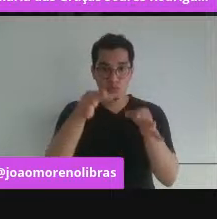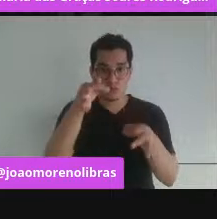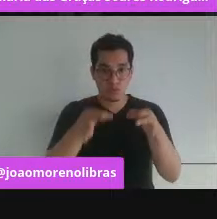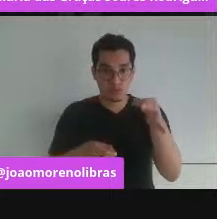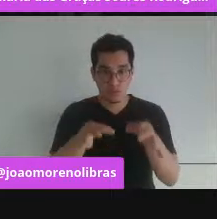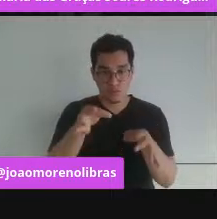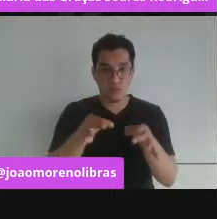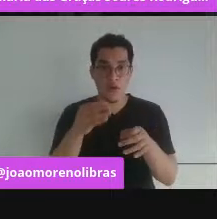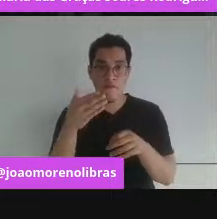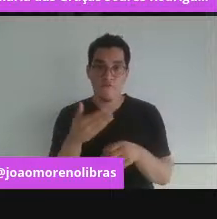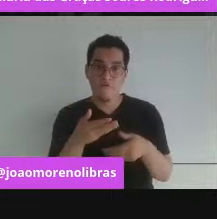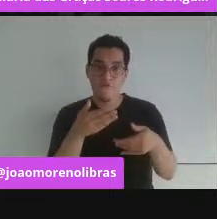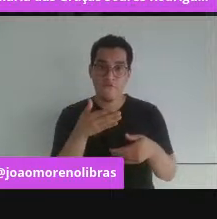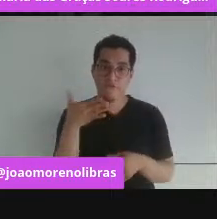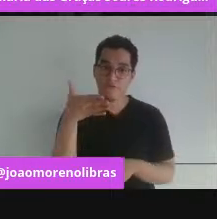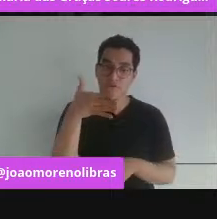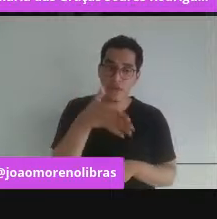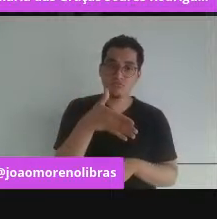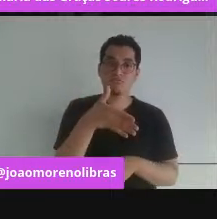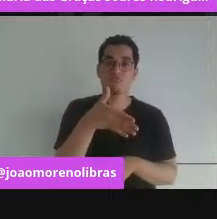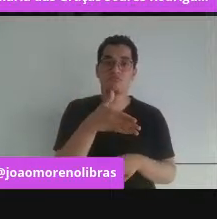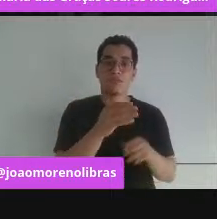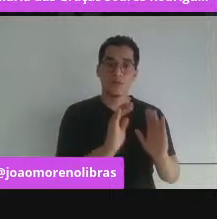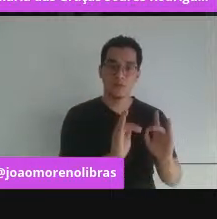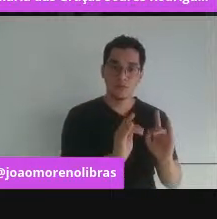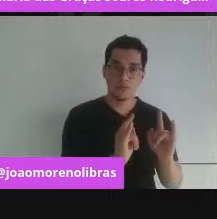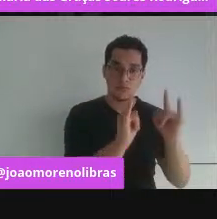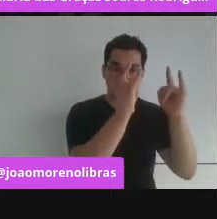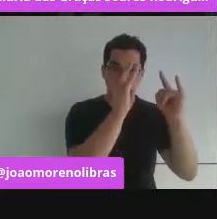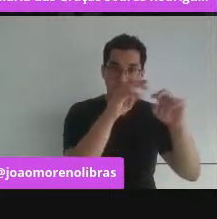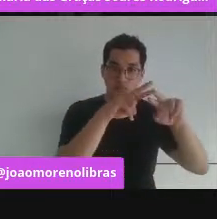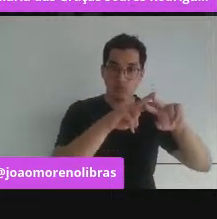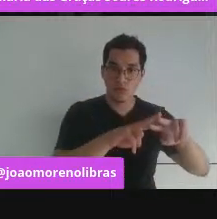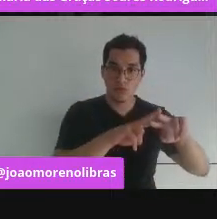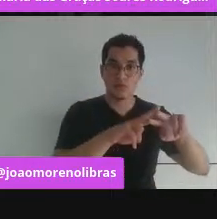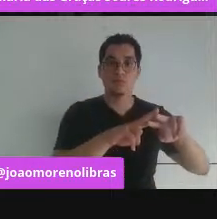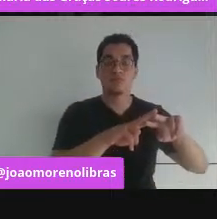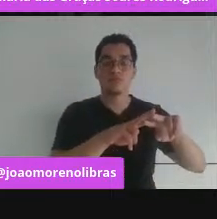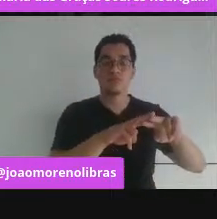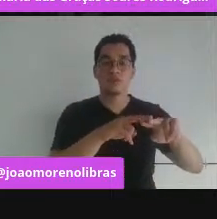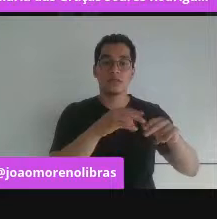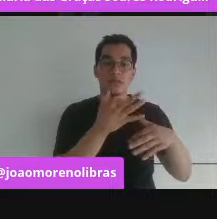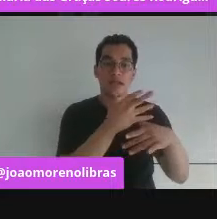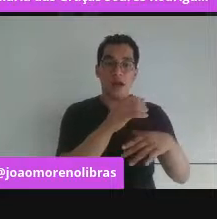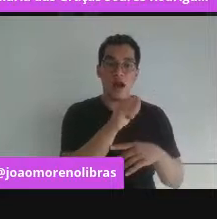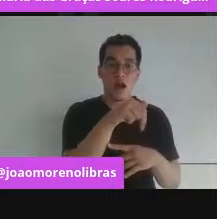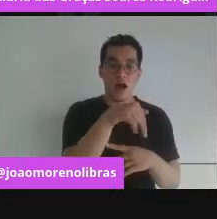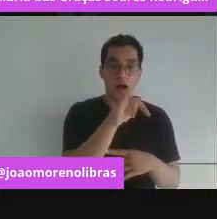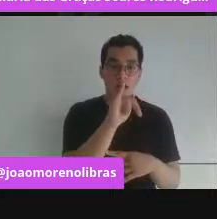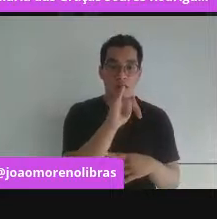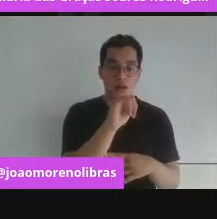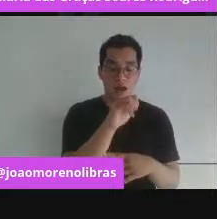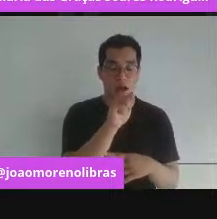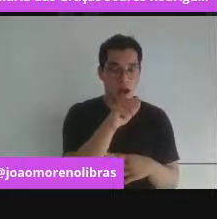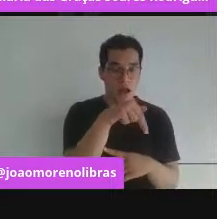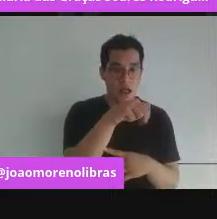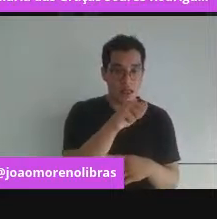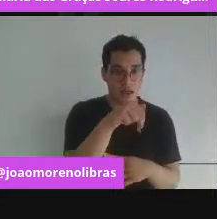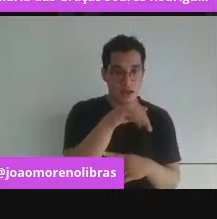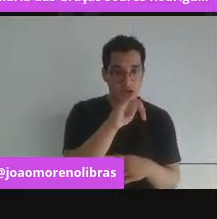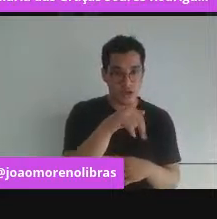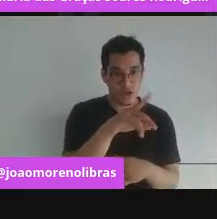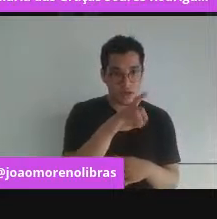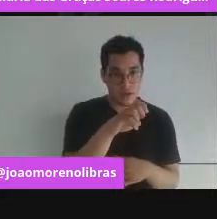Ananindeua, município paraense, vizinho a Belém. Fez questão de caminhar ao lado de Maicon César Rotava,